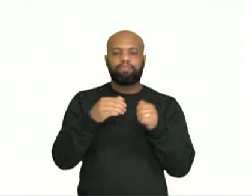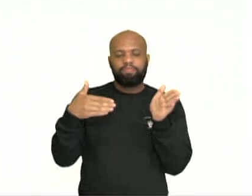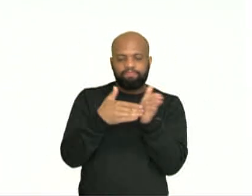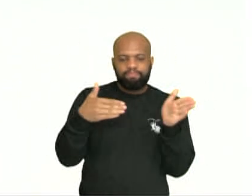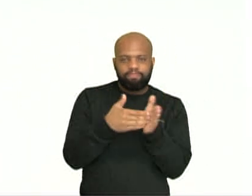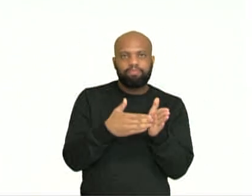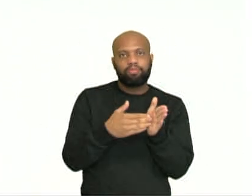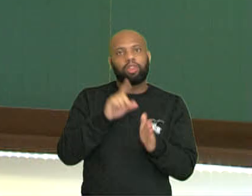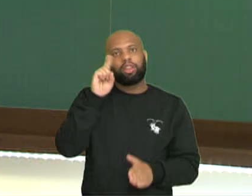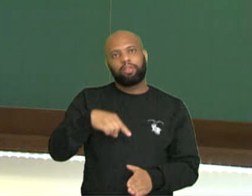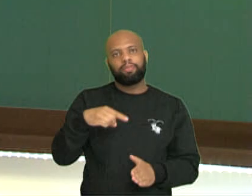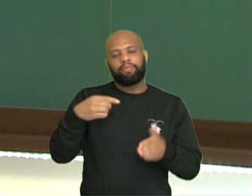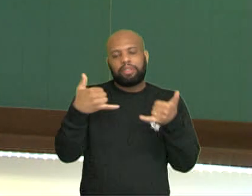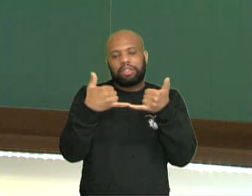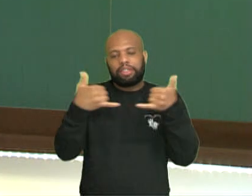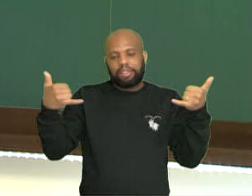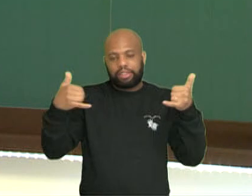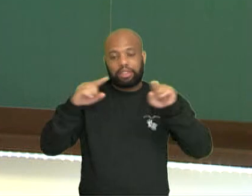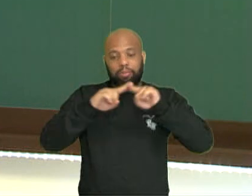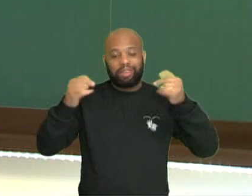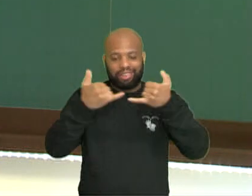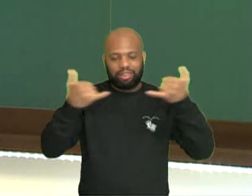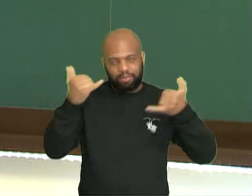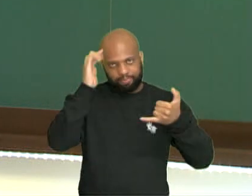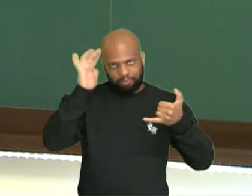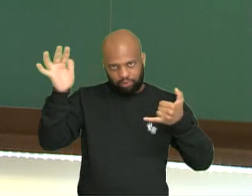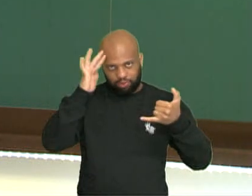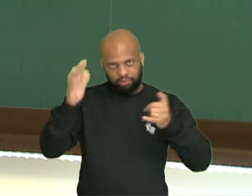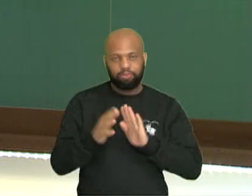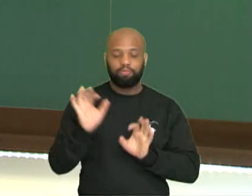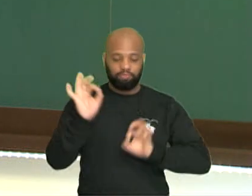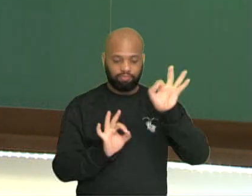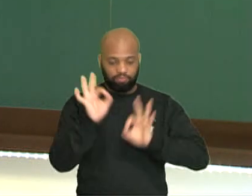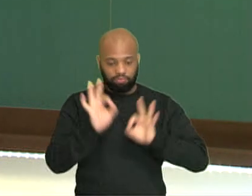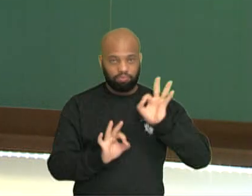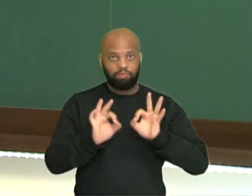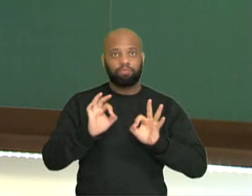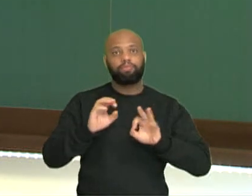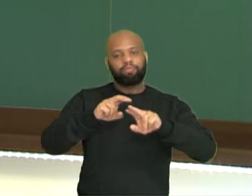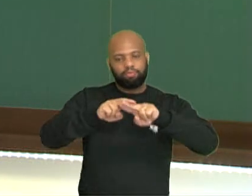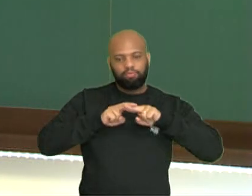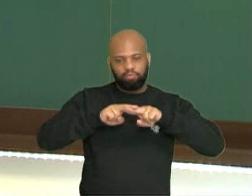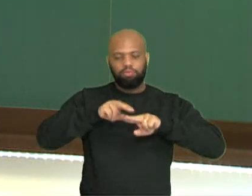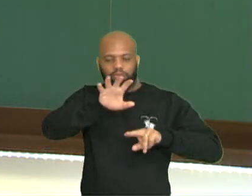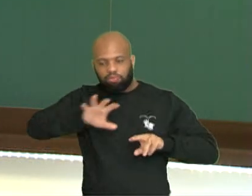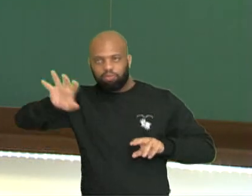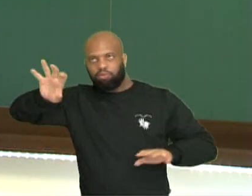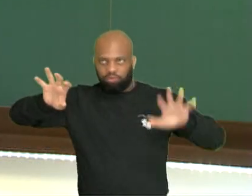fronteiras delimitadas por linhas imaginárias, organizadas em termos de